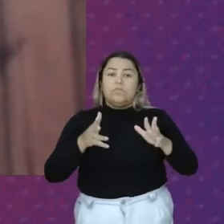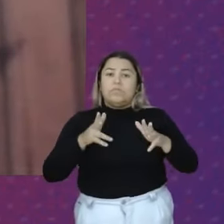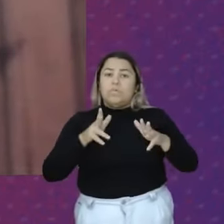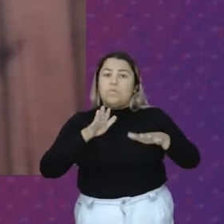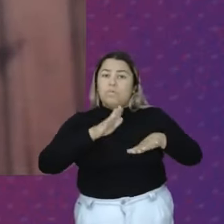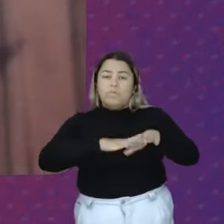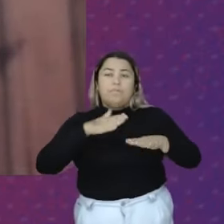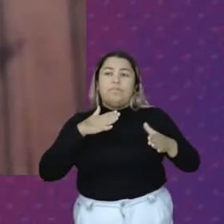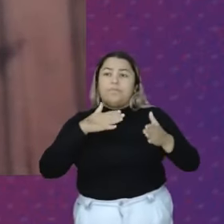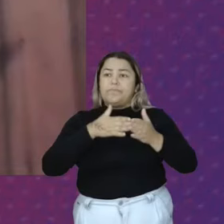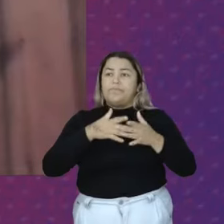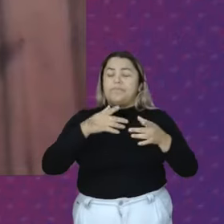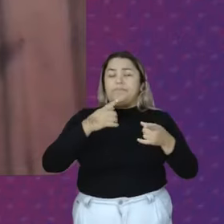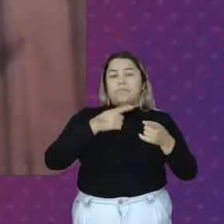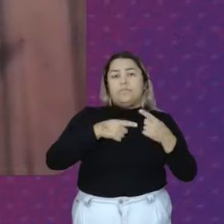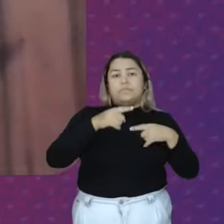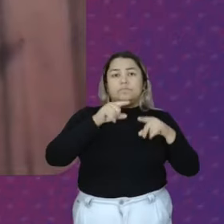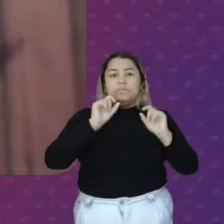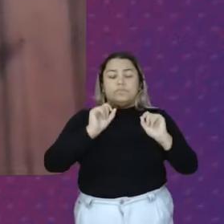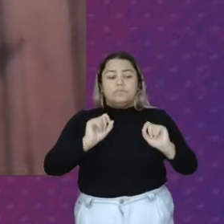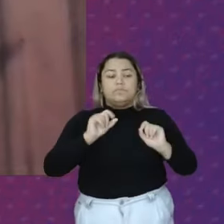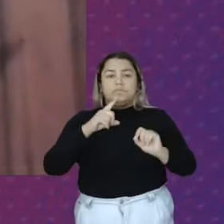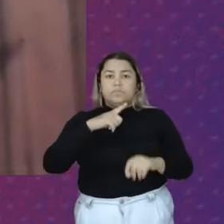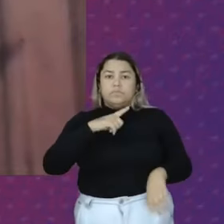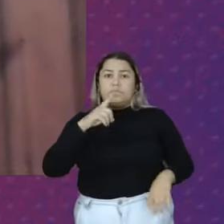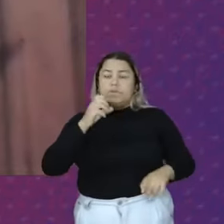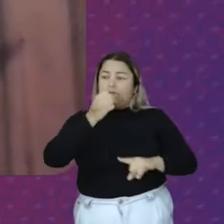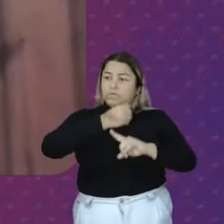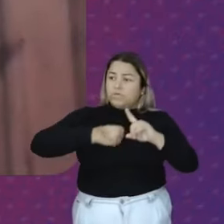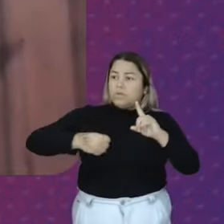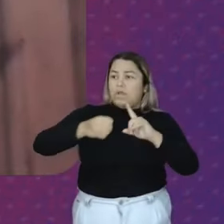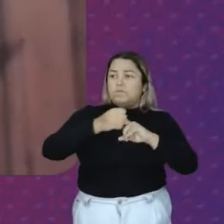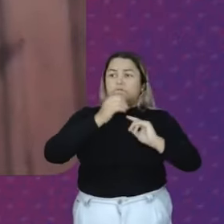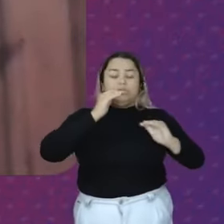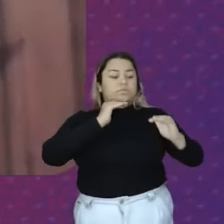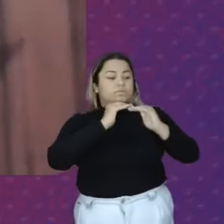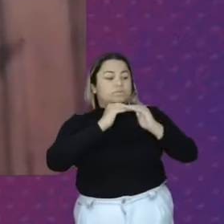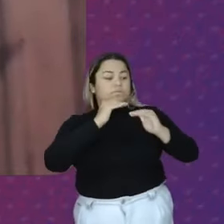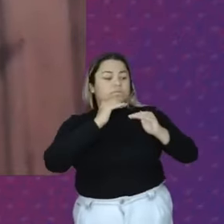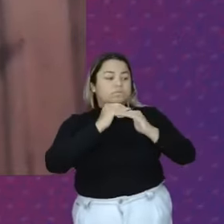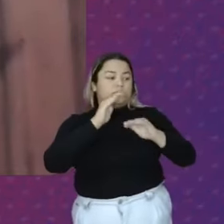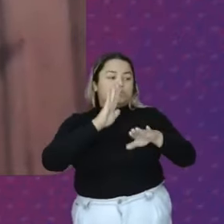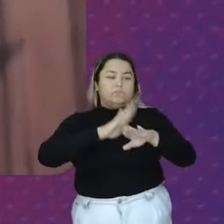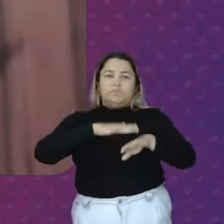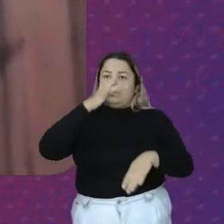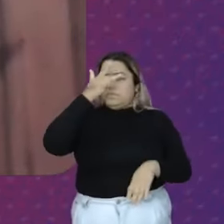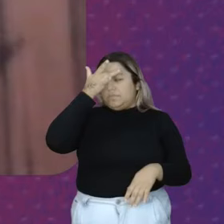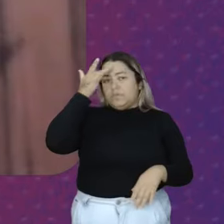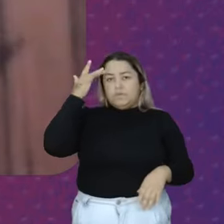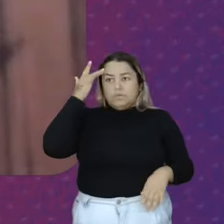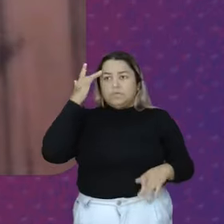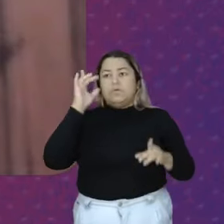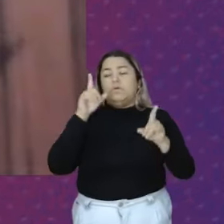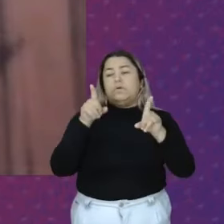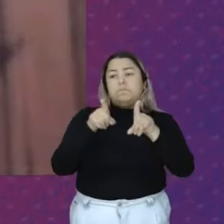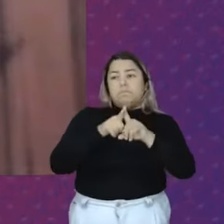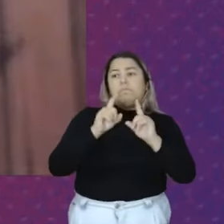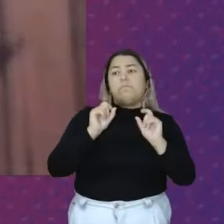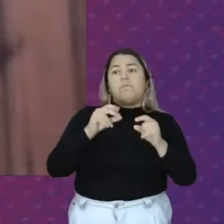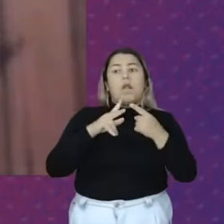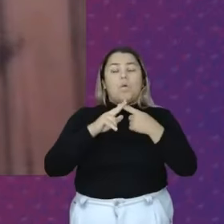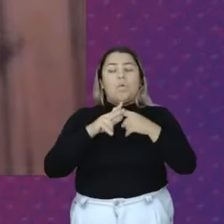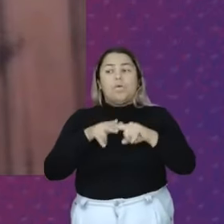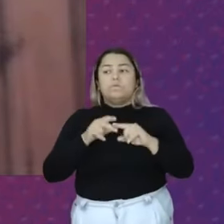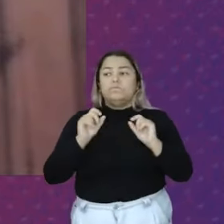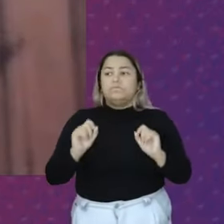Barreiras pode uir a sua participação plena e efetiva na sociedade em igualdade das condições que as demais pessoas isso fo direto da nossa convenção